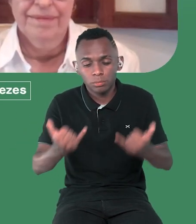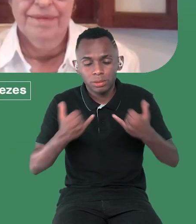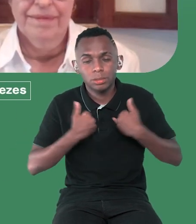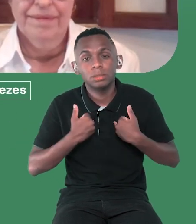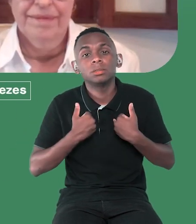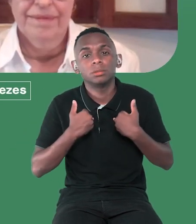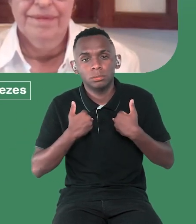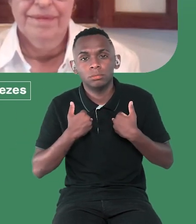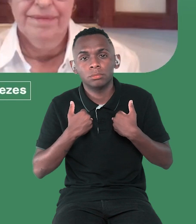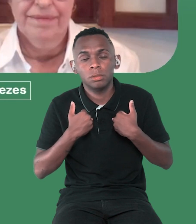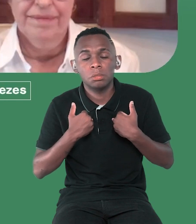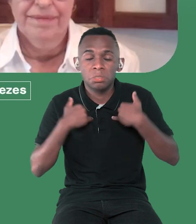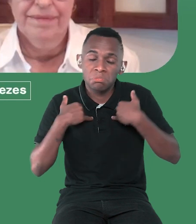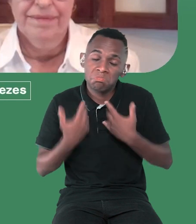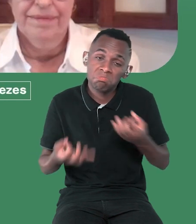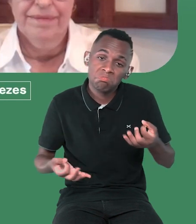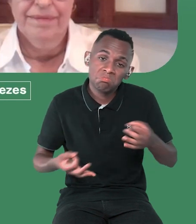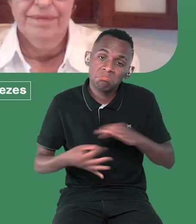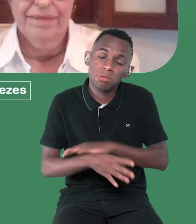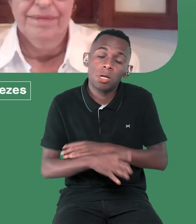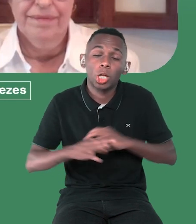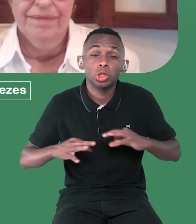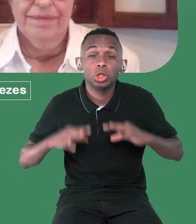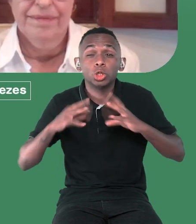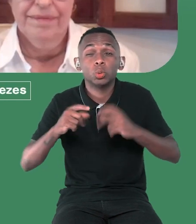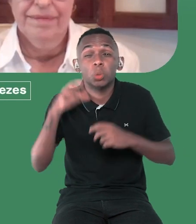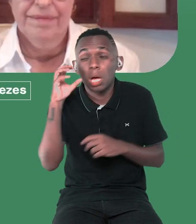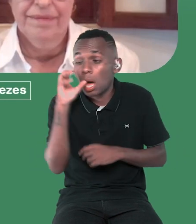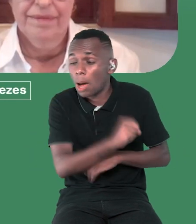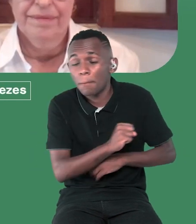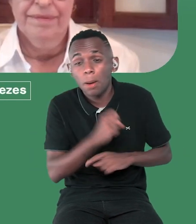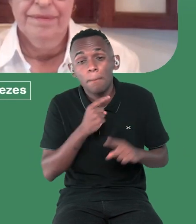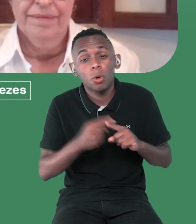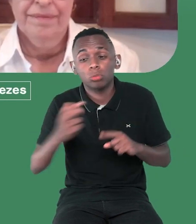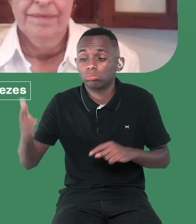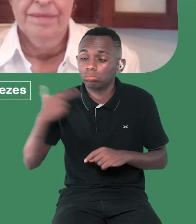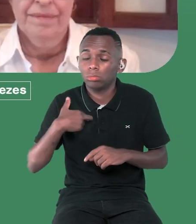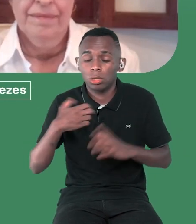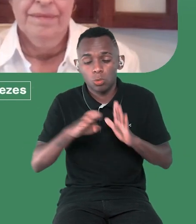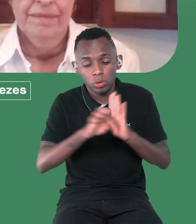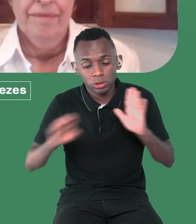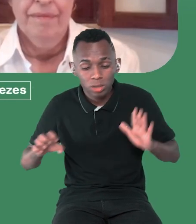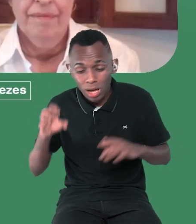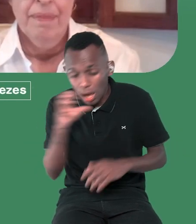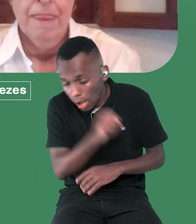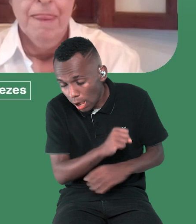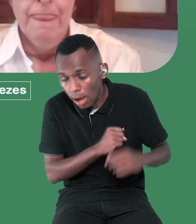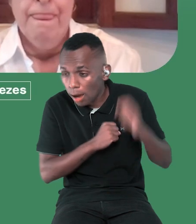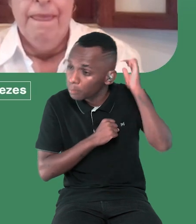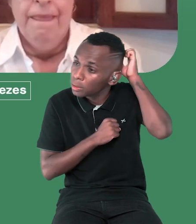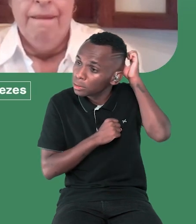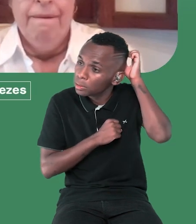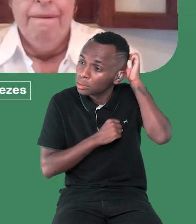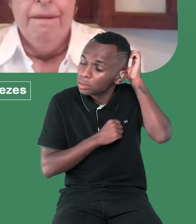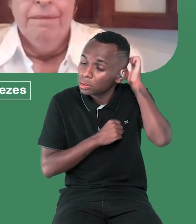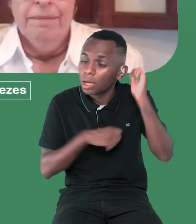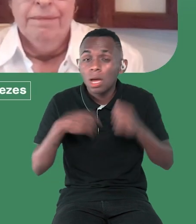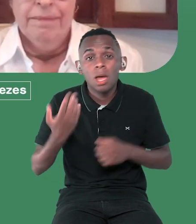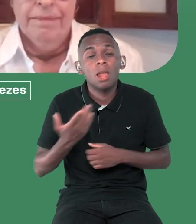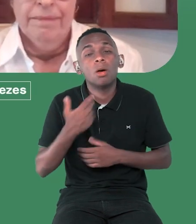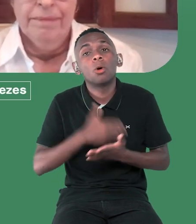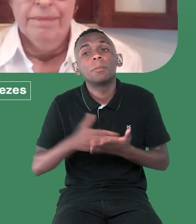muito. E foi assim, tudo foi muito rápido, porque o resultado do edital saiu muito rápido, e ela já